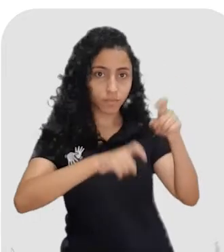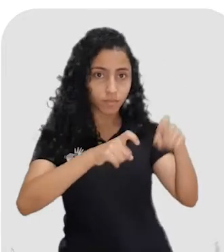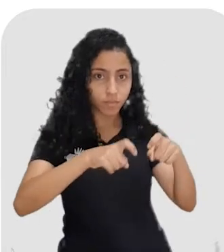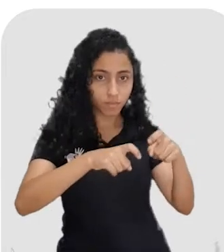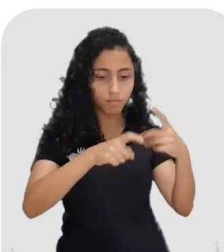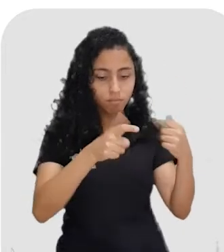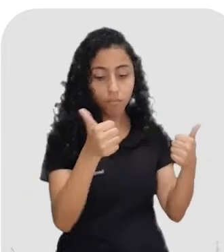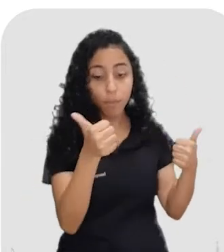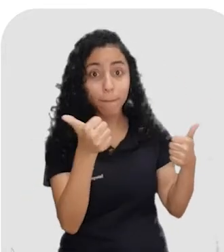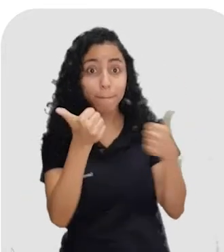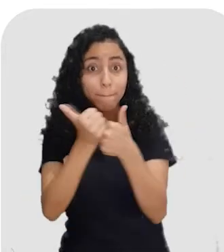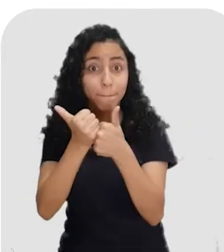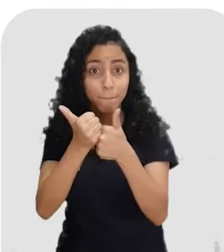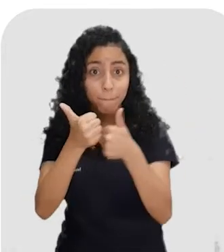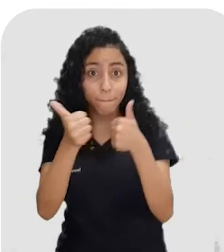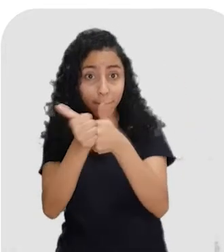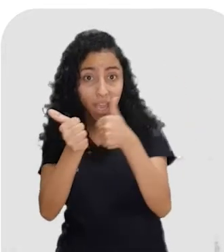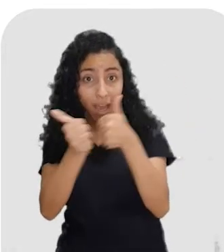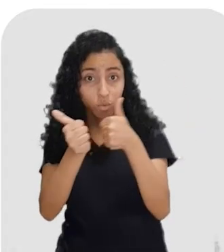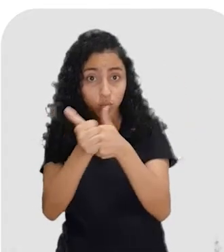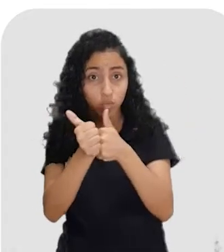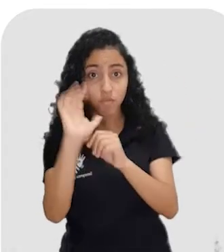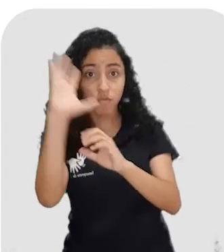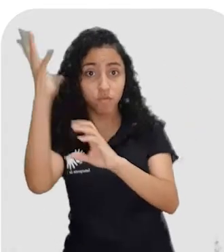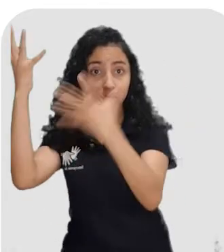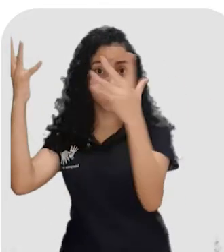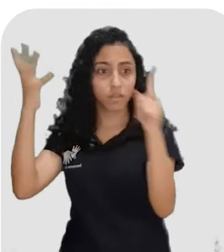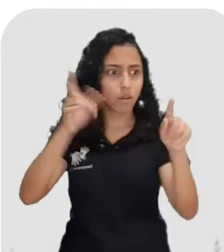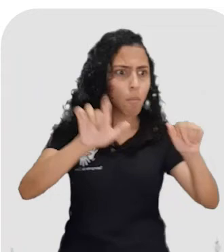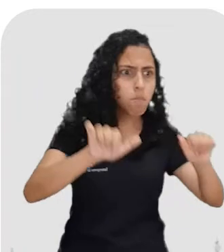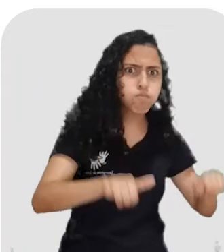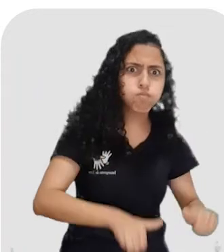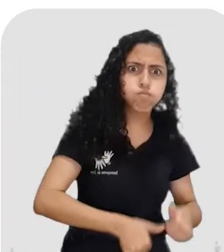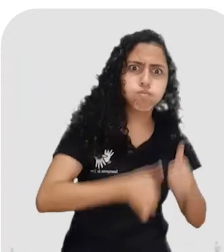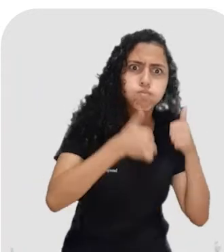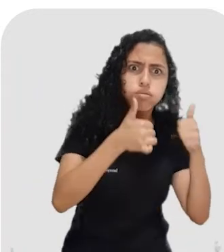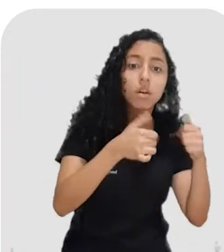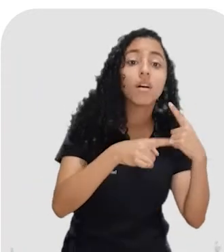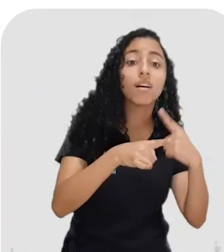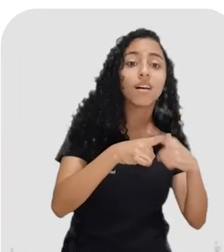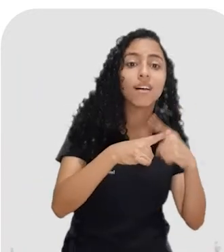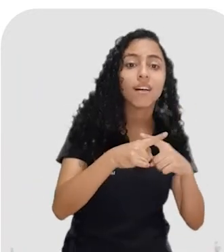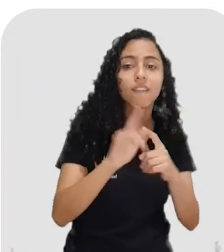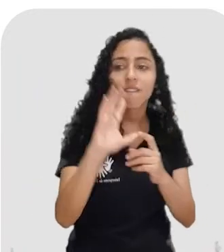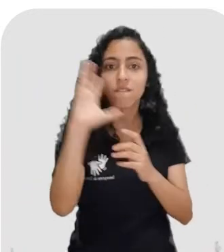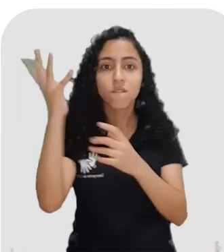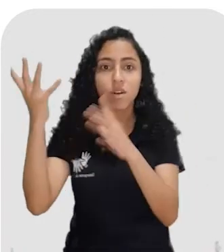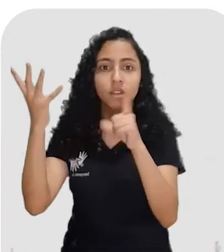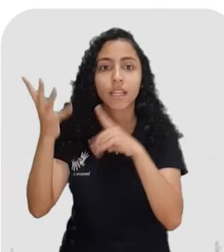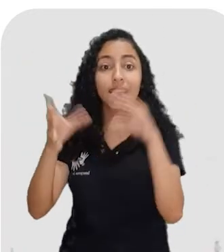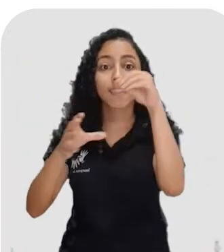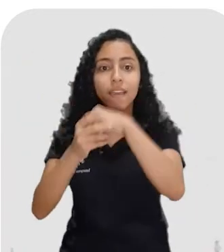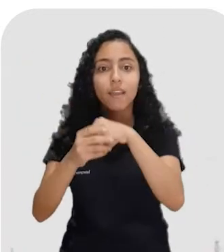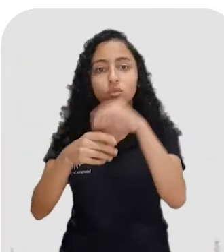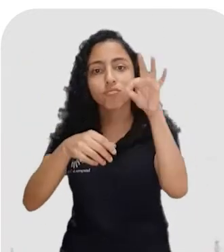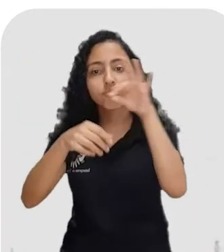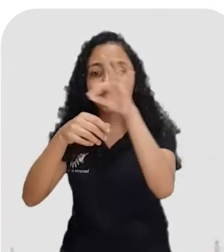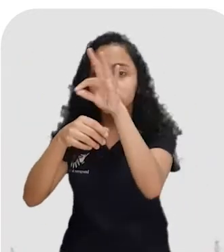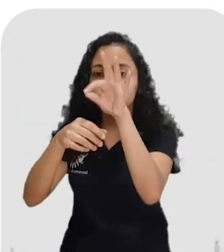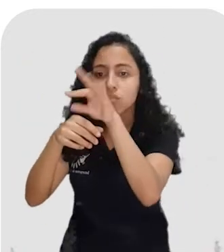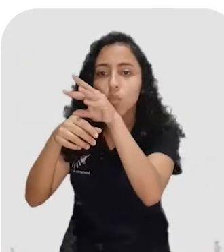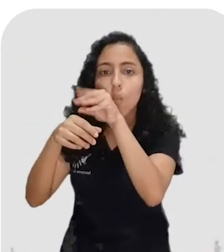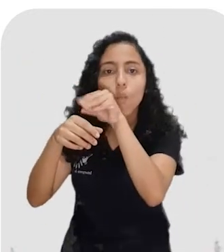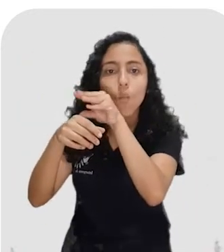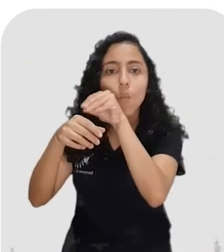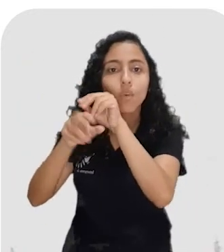que estão mais próximas de floresta têm um aumento de produtividade, porque essas florestas são um habitat de